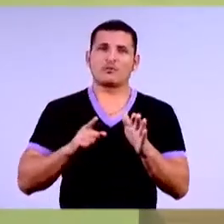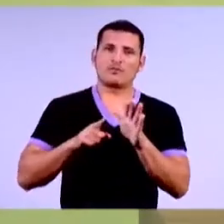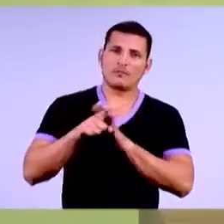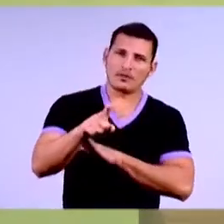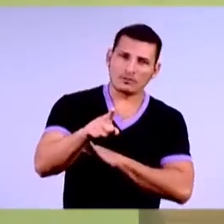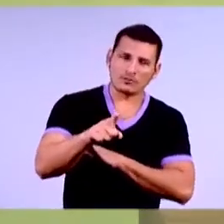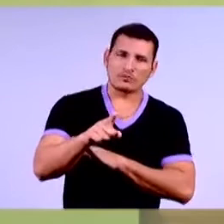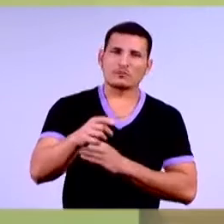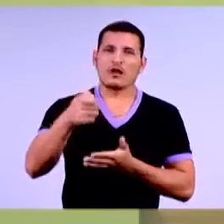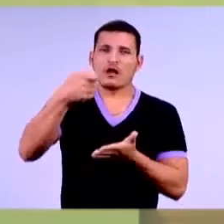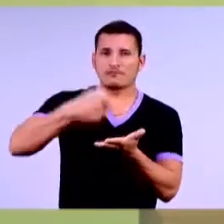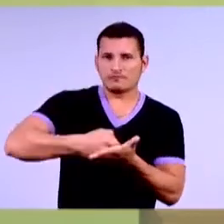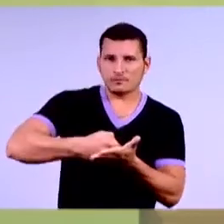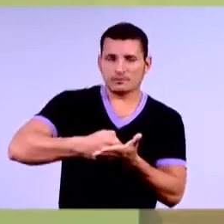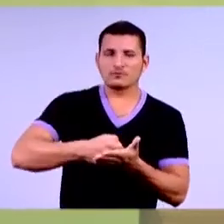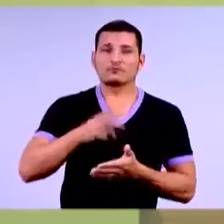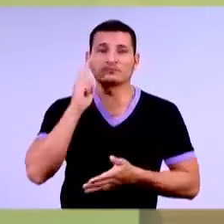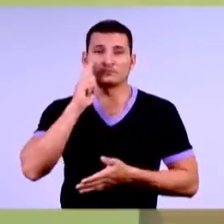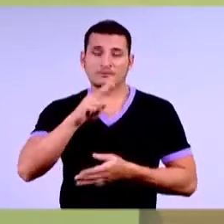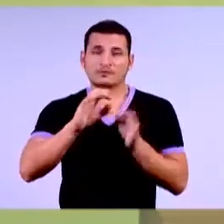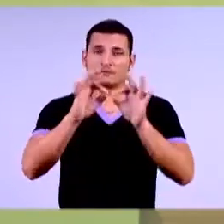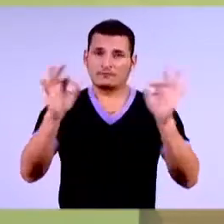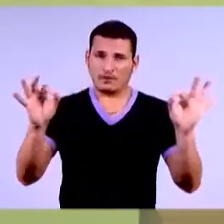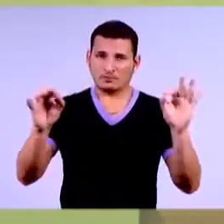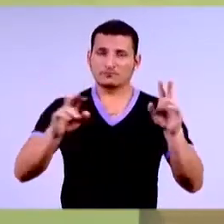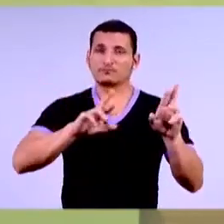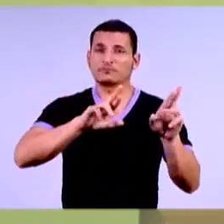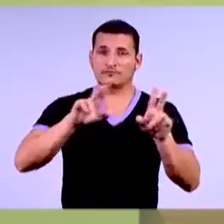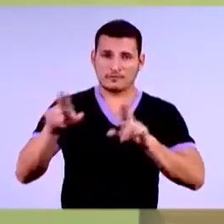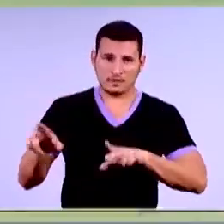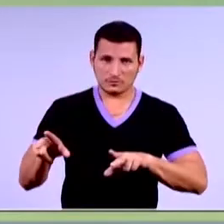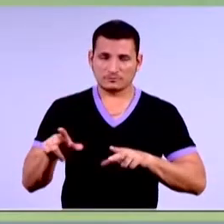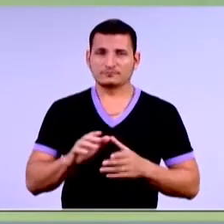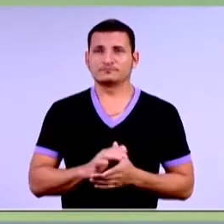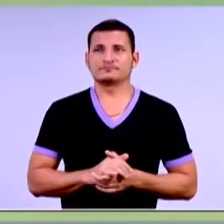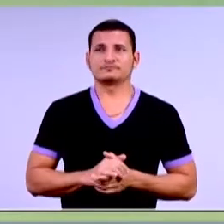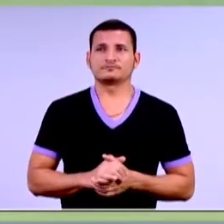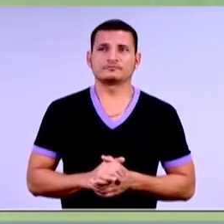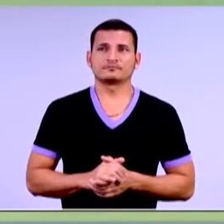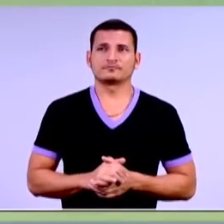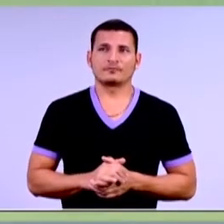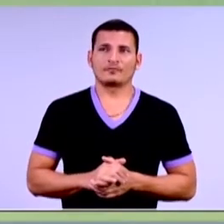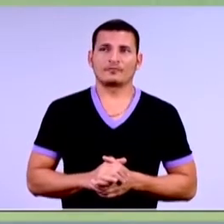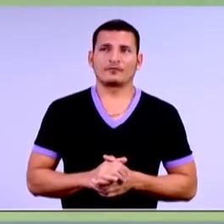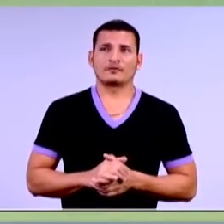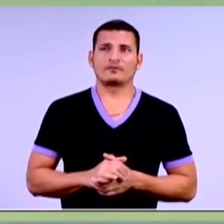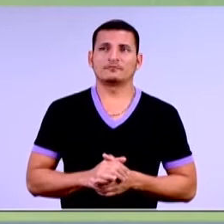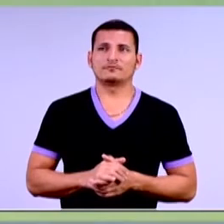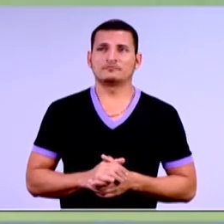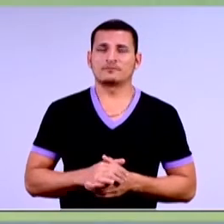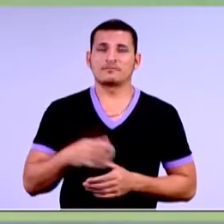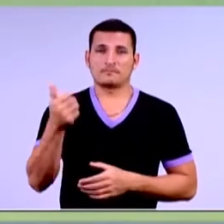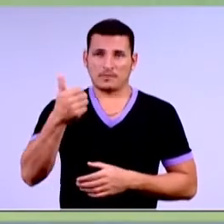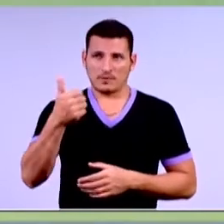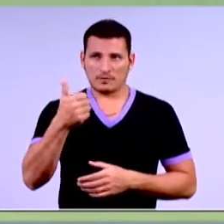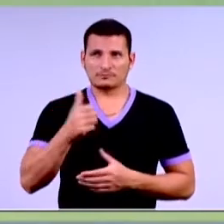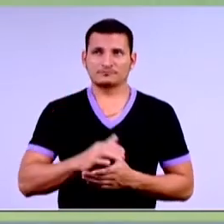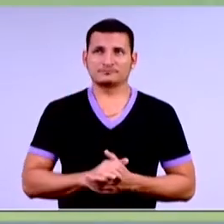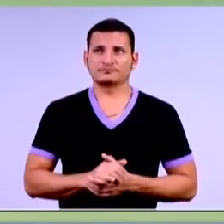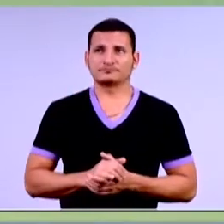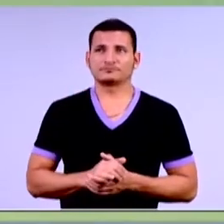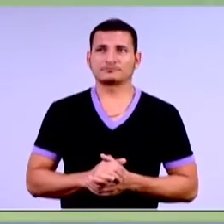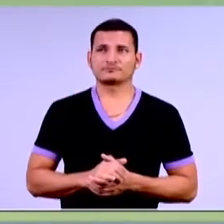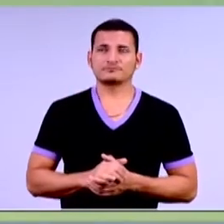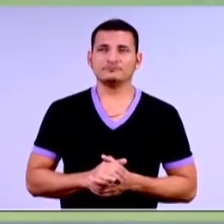acima vamos ver frases ades nas diferentes formas pois é o primeiro a e mais que o